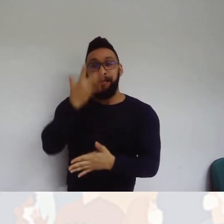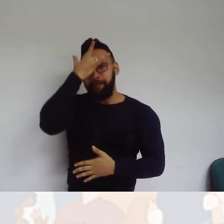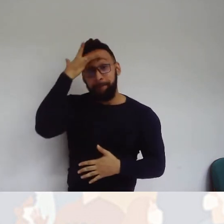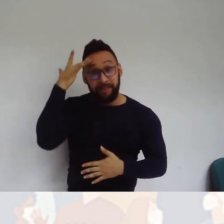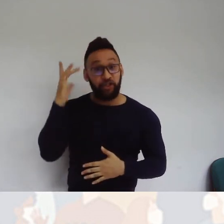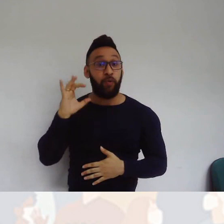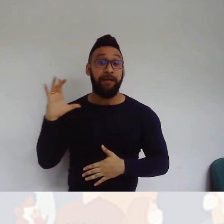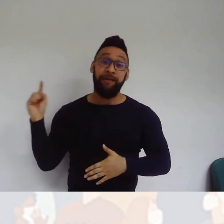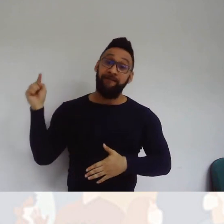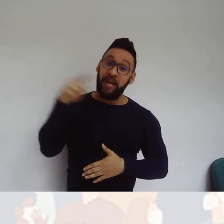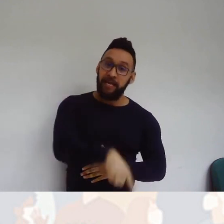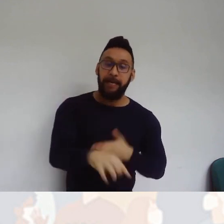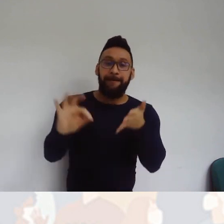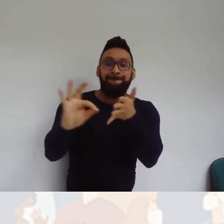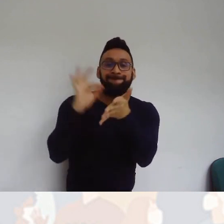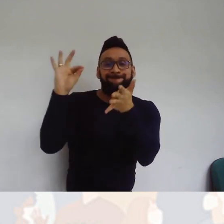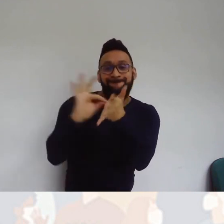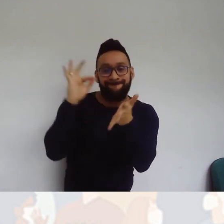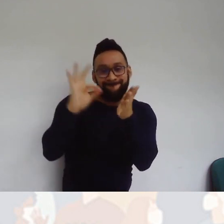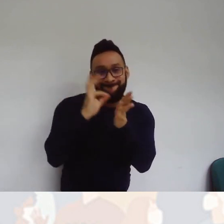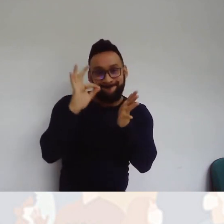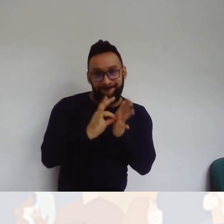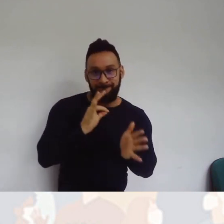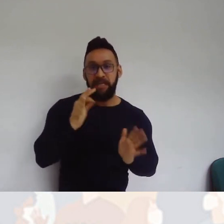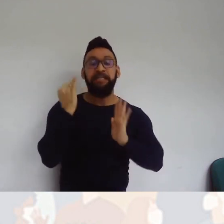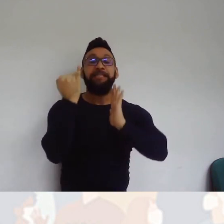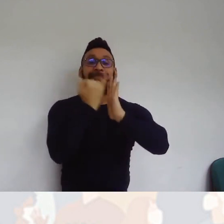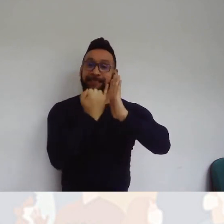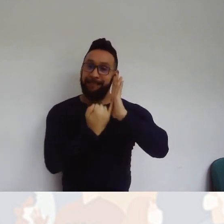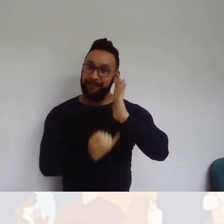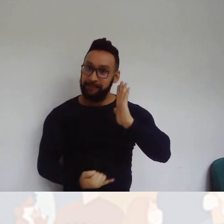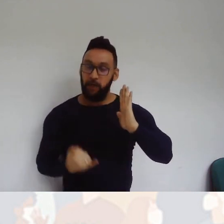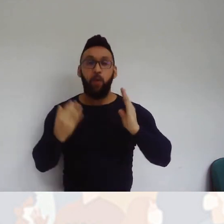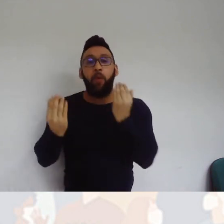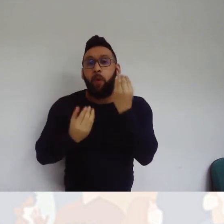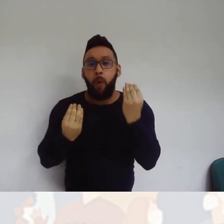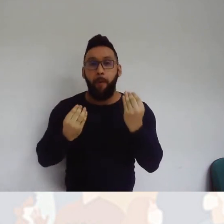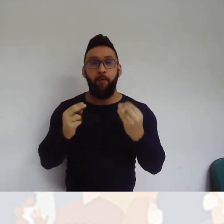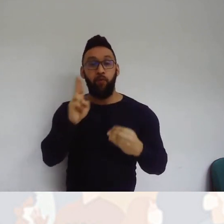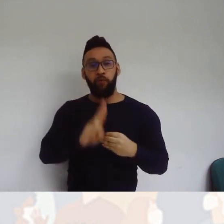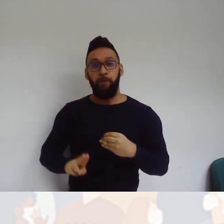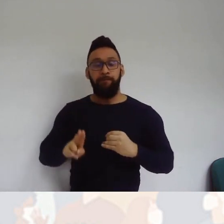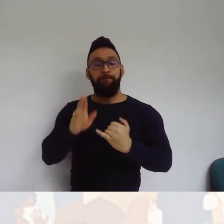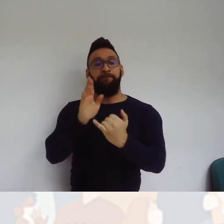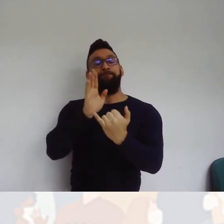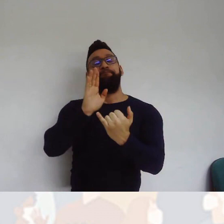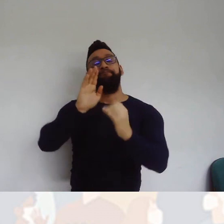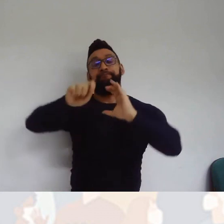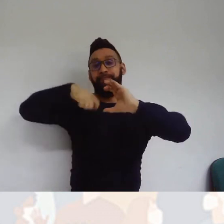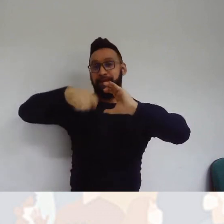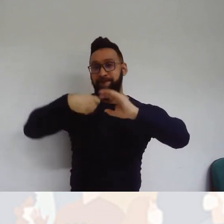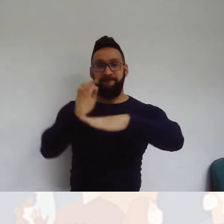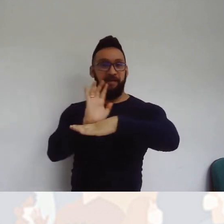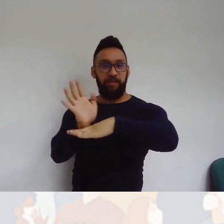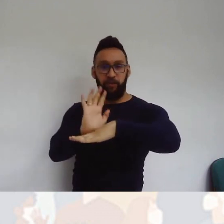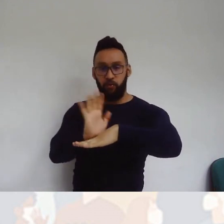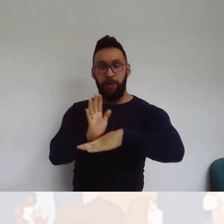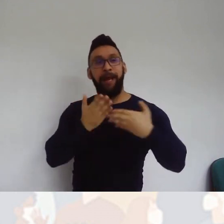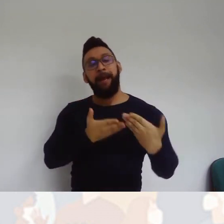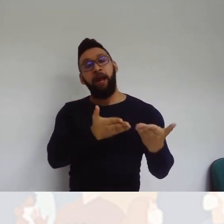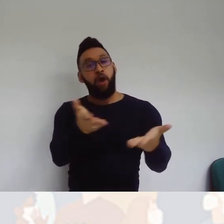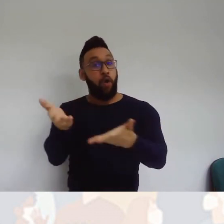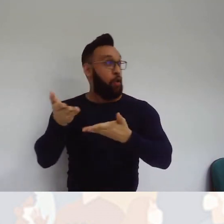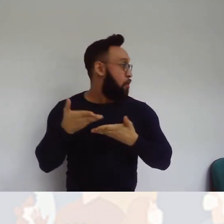inscreveram, né, para esse lançamento, resolvemos fazer em forma de vídeos. E a gente convidou todos os autores